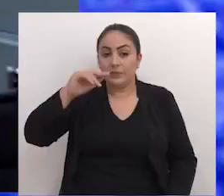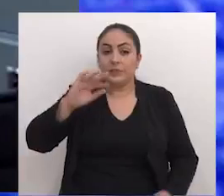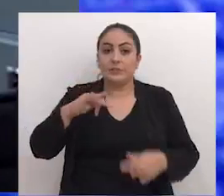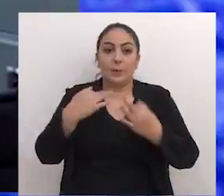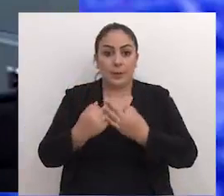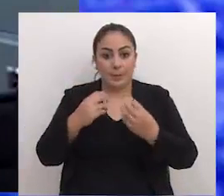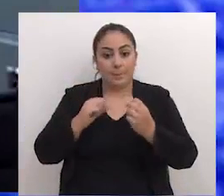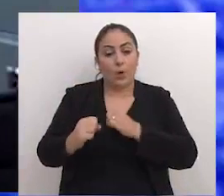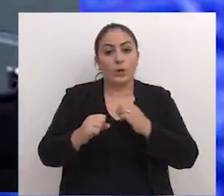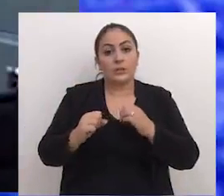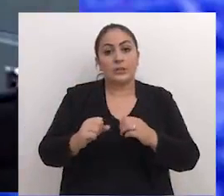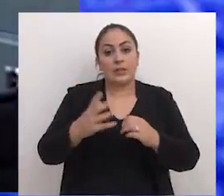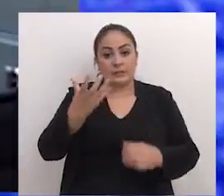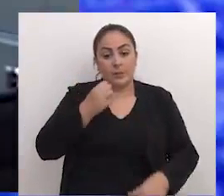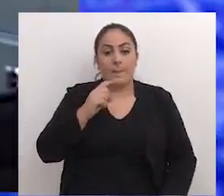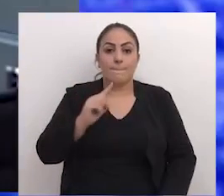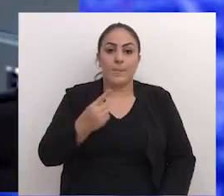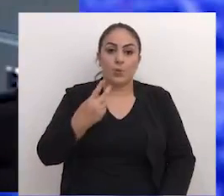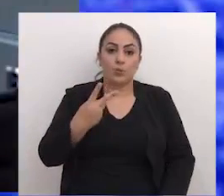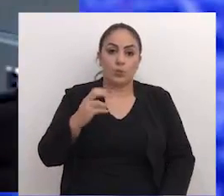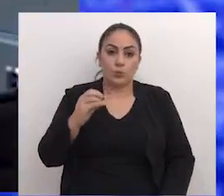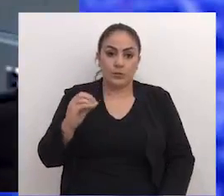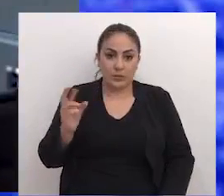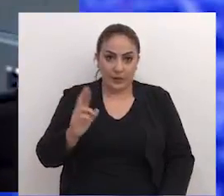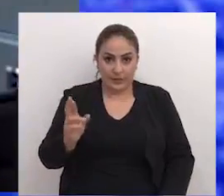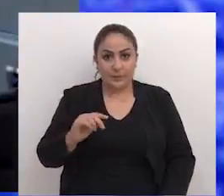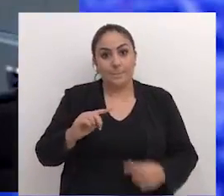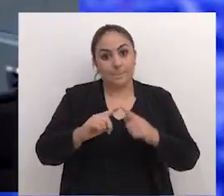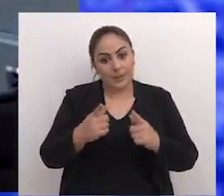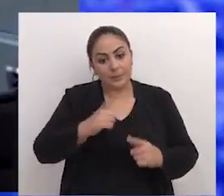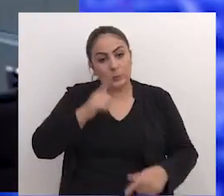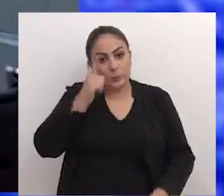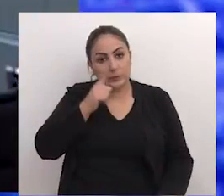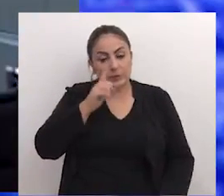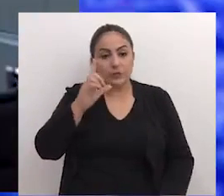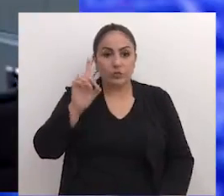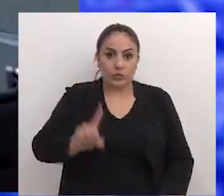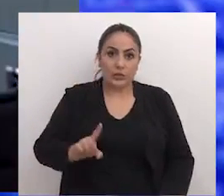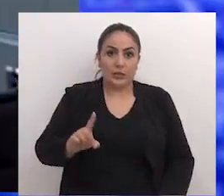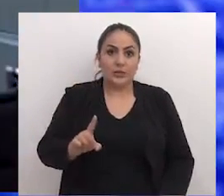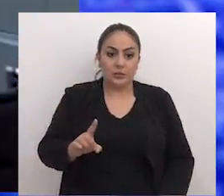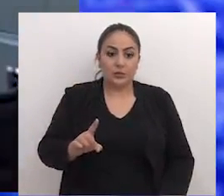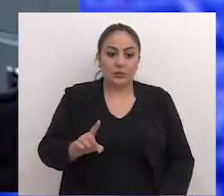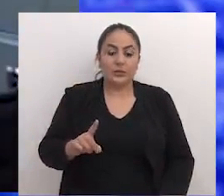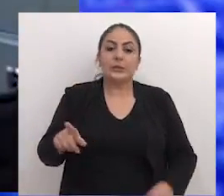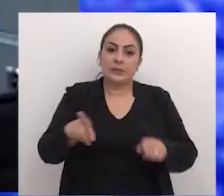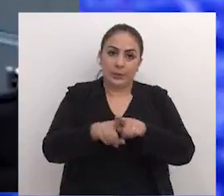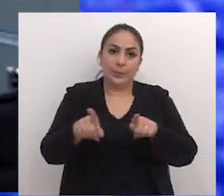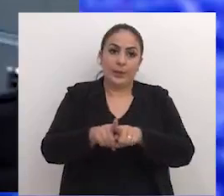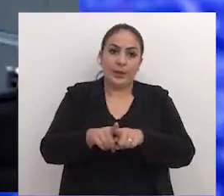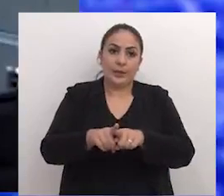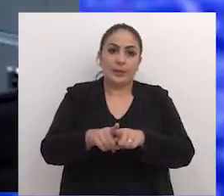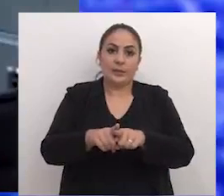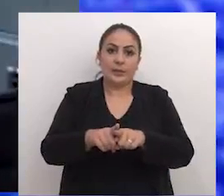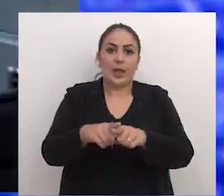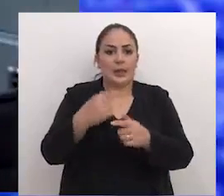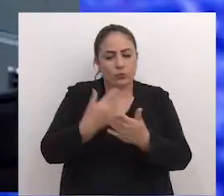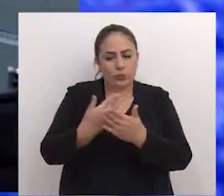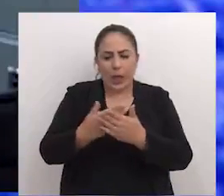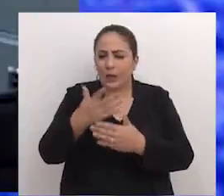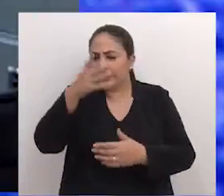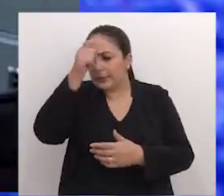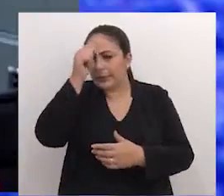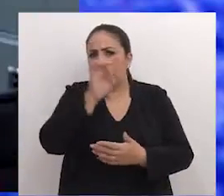família, pode atingir o valor de R$1.200. Claro que para ter direito a esse auxílio também é estudado,